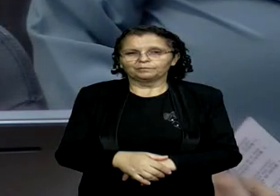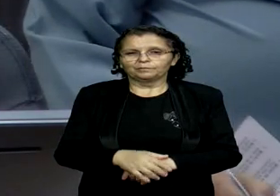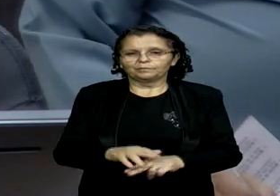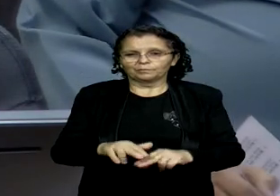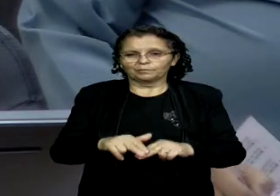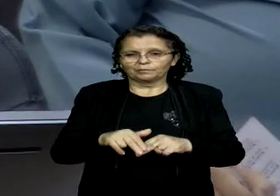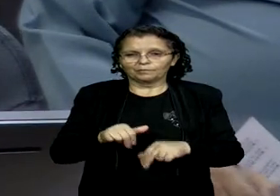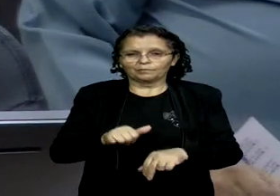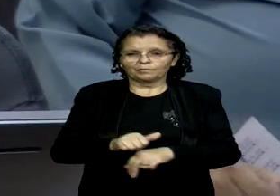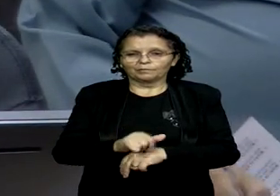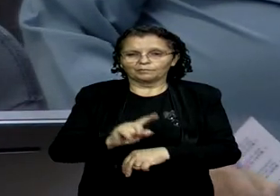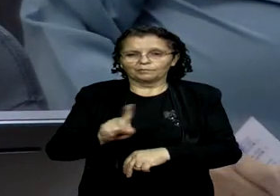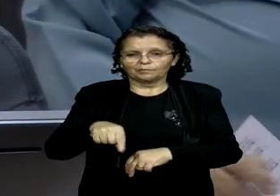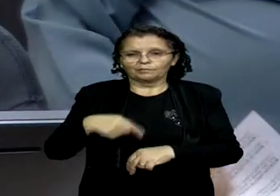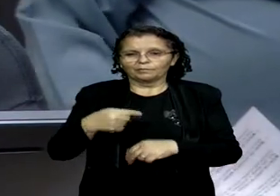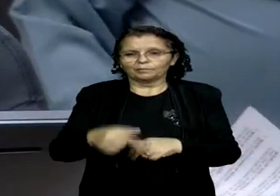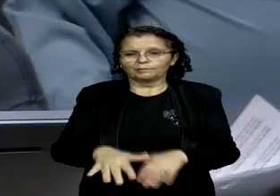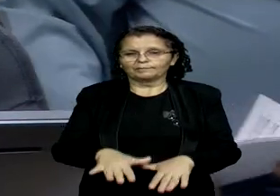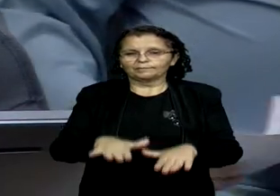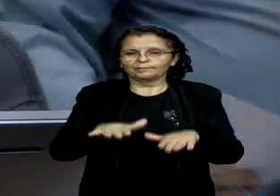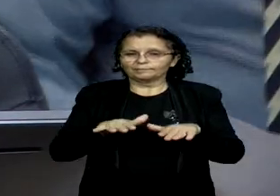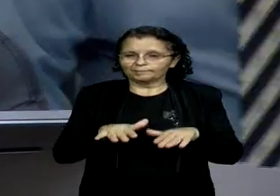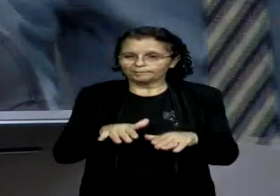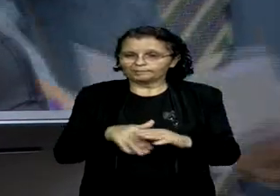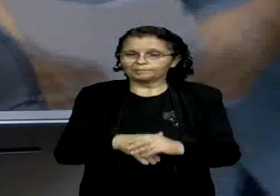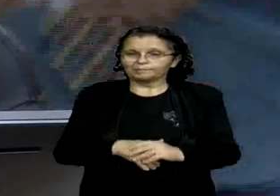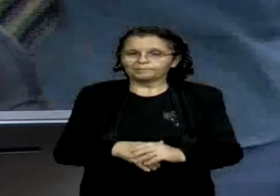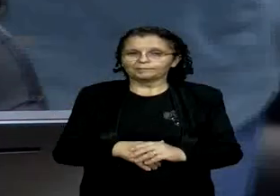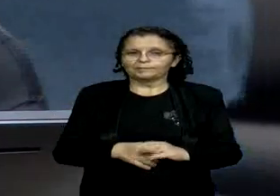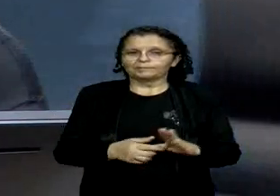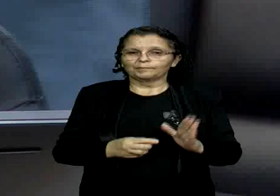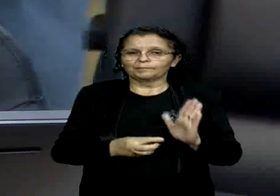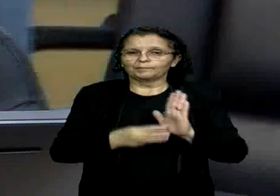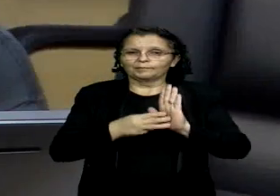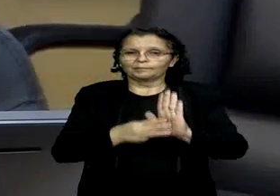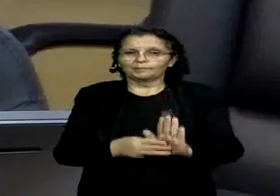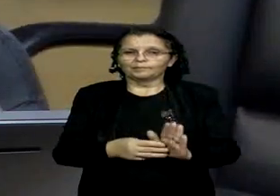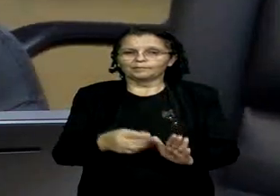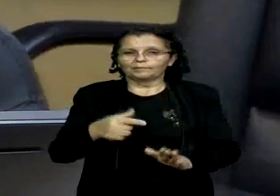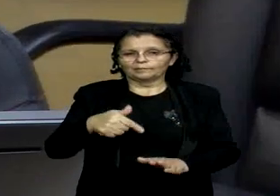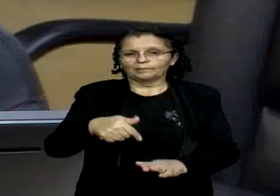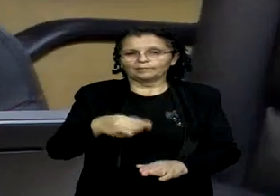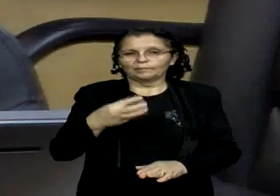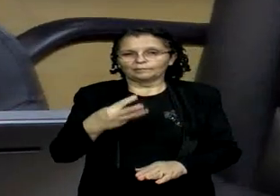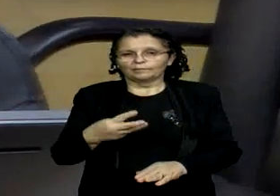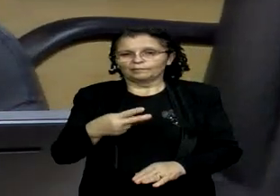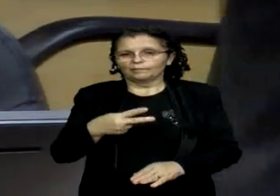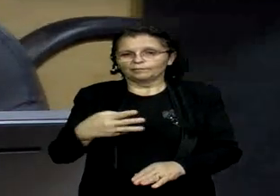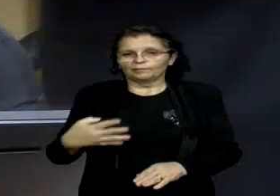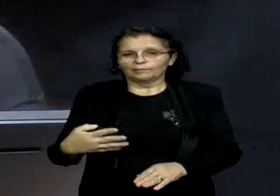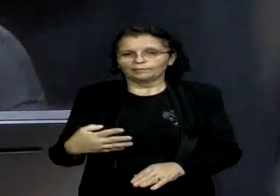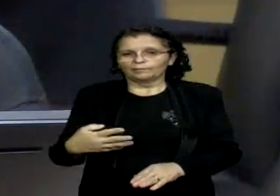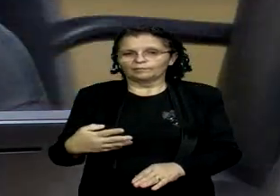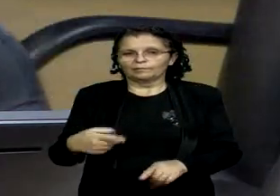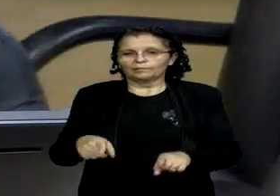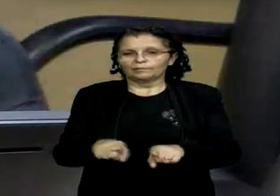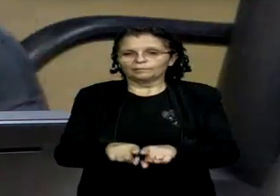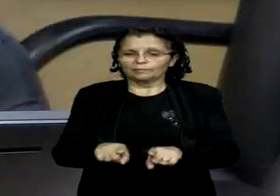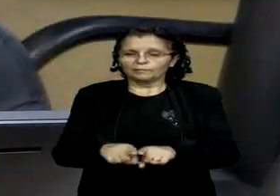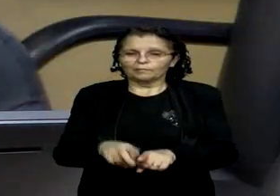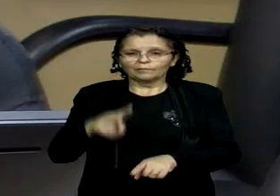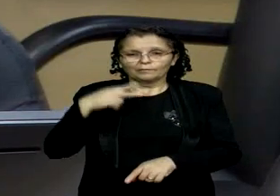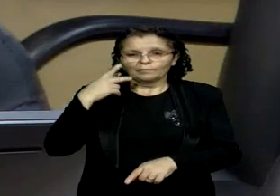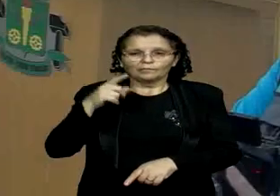Na ausência do autor, será pautado na próxima sessão. Moção de aplauso, número 73, de 2024, também do